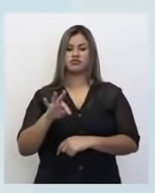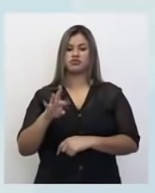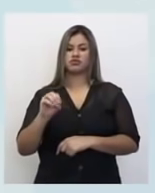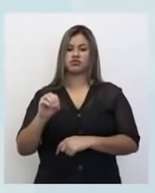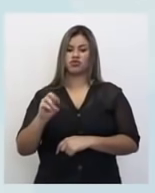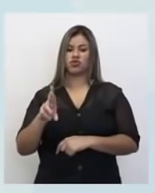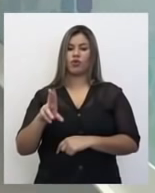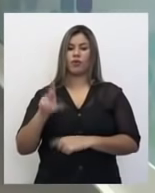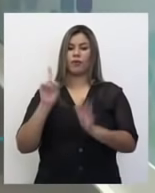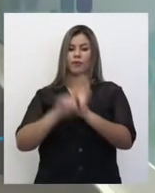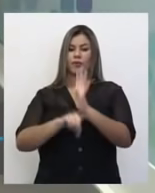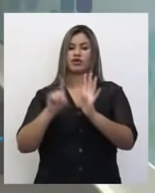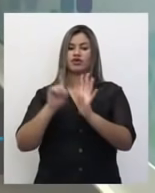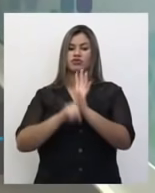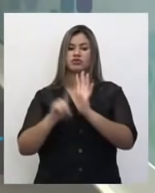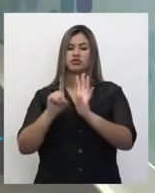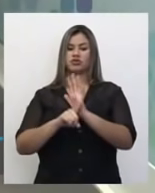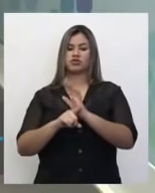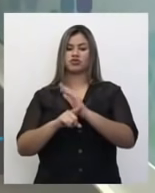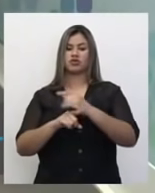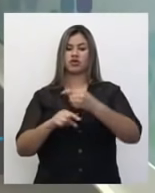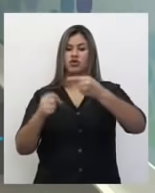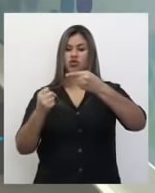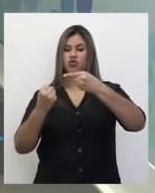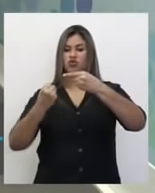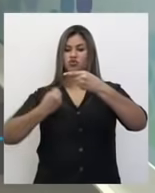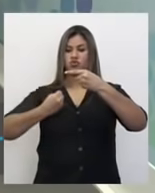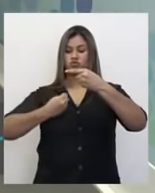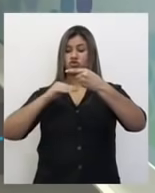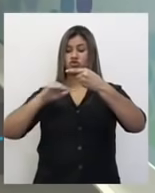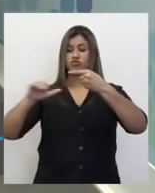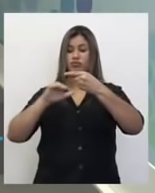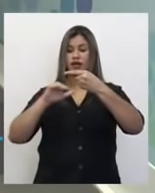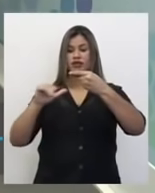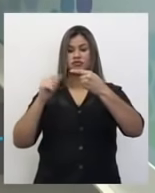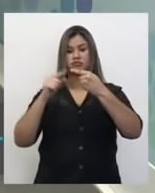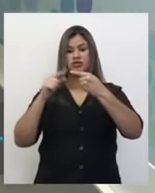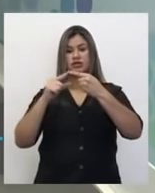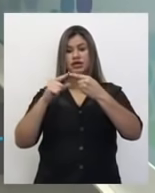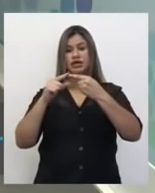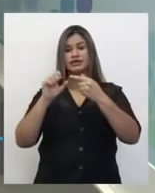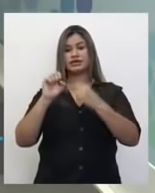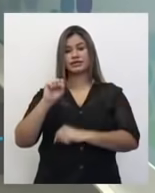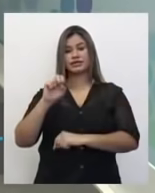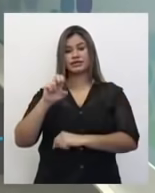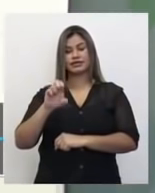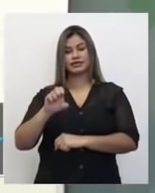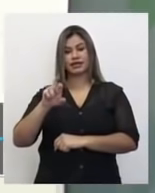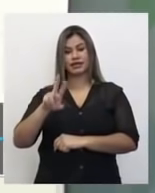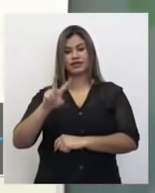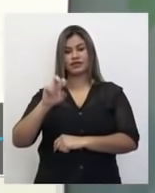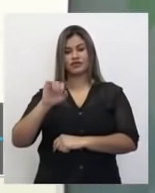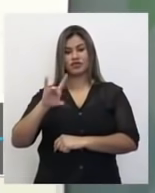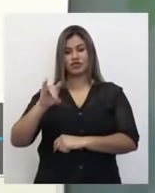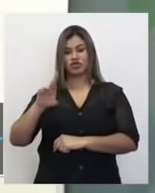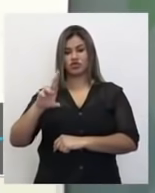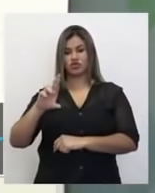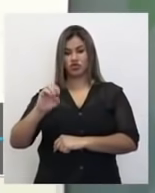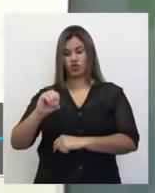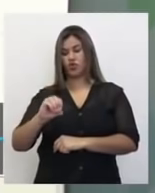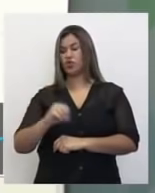de baixo são servidores. Não, não são servidores. Significa o valor que ele vai ter. Por